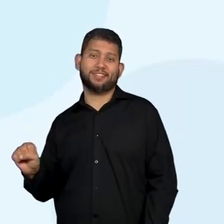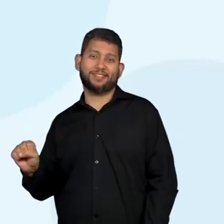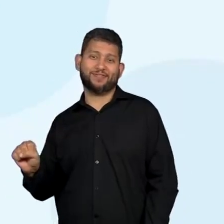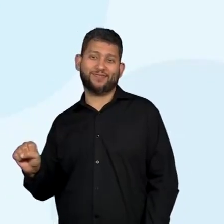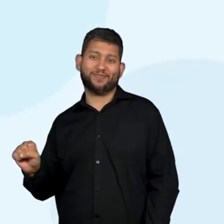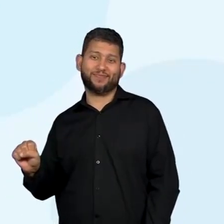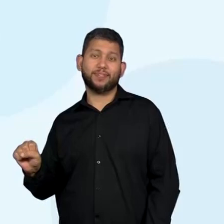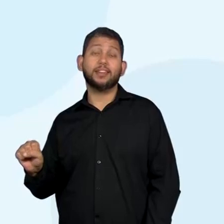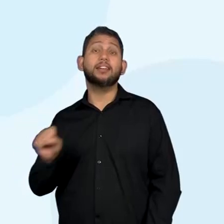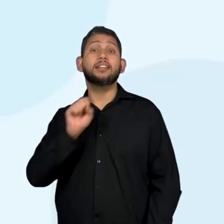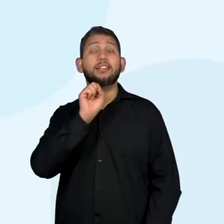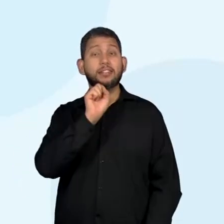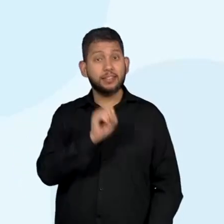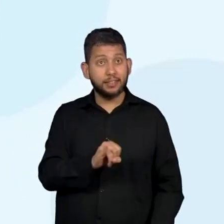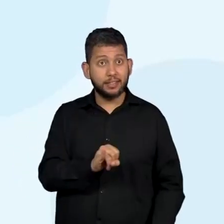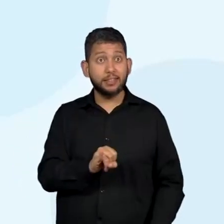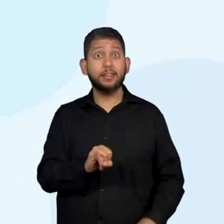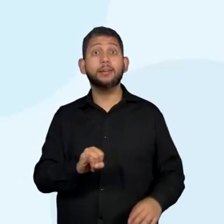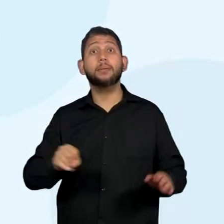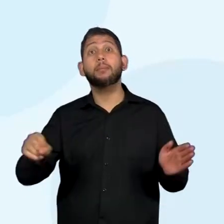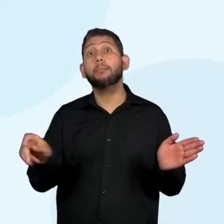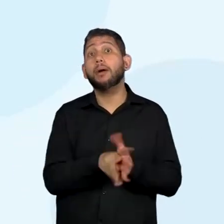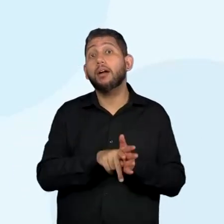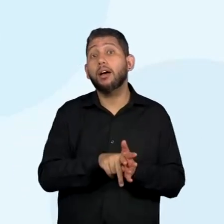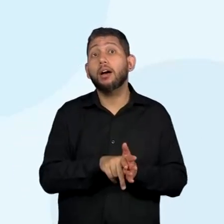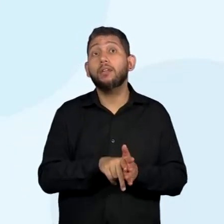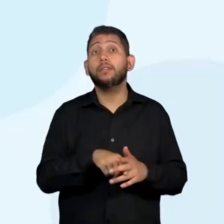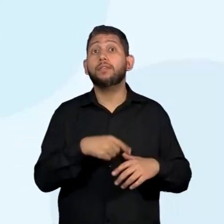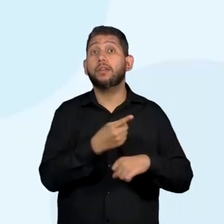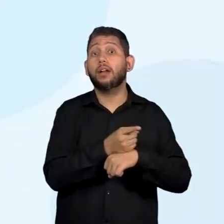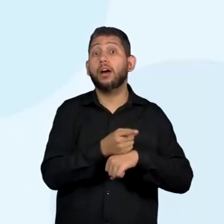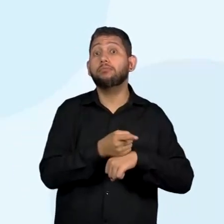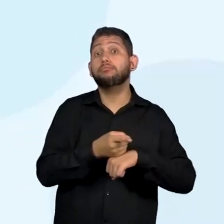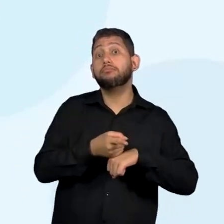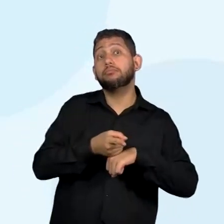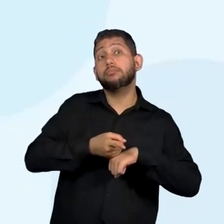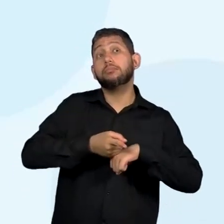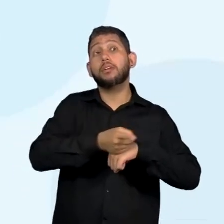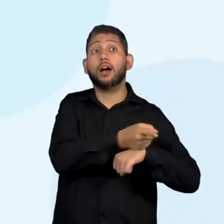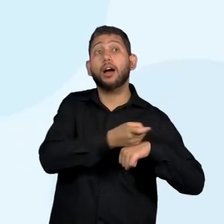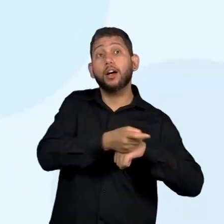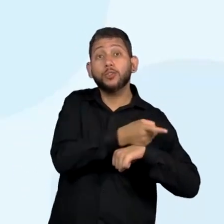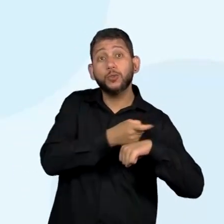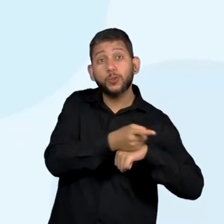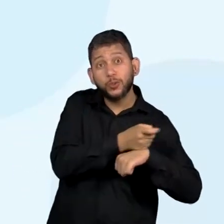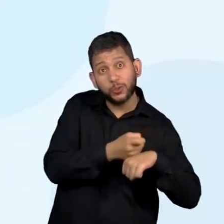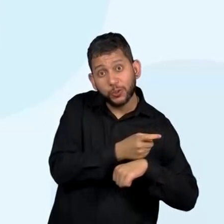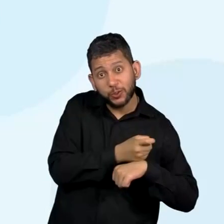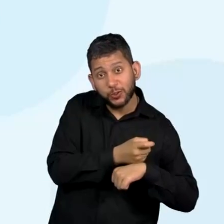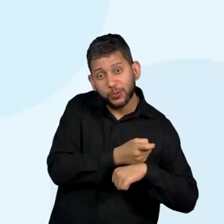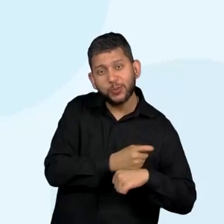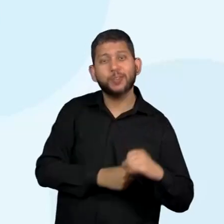utilizamos esse com dois S's. 2, quando for um